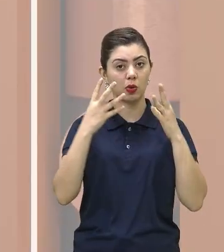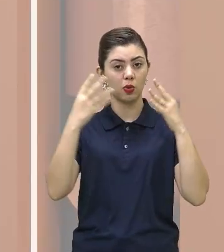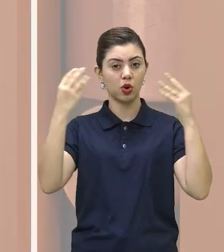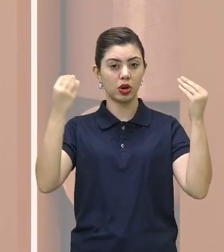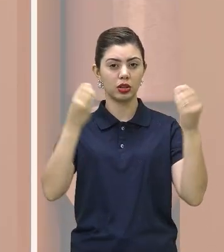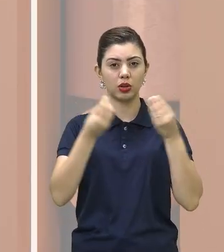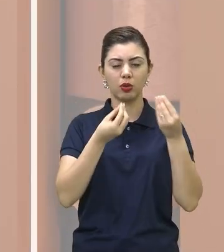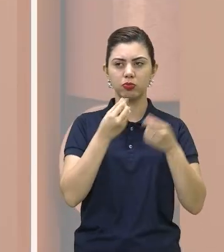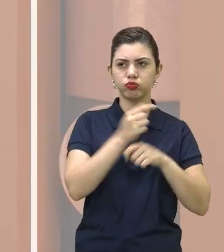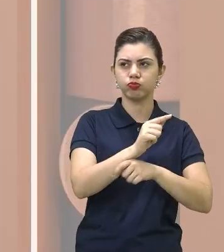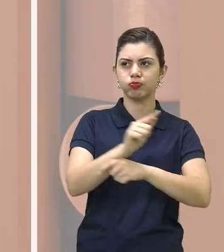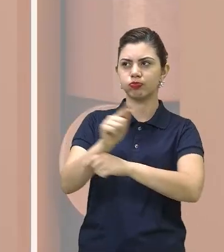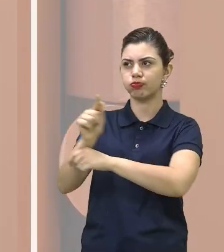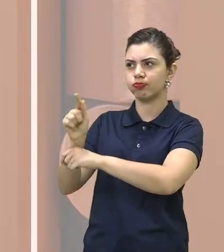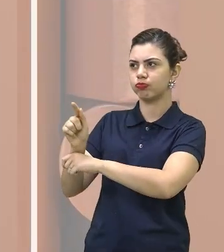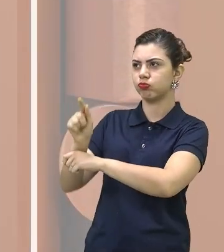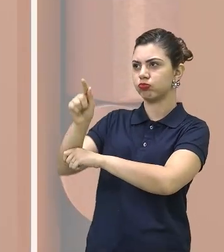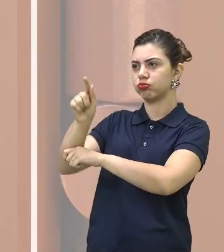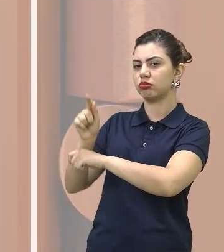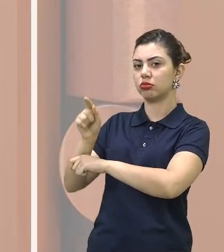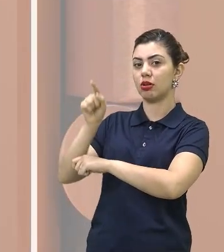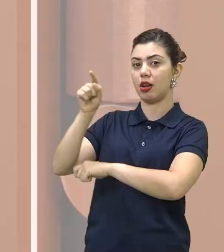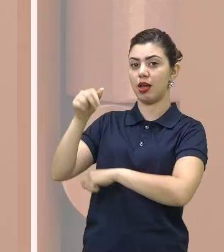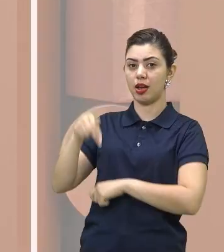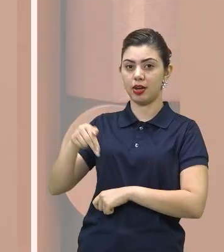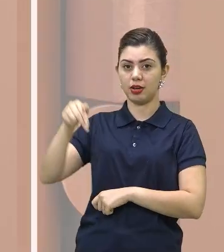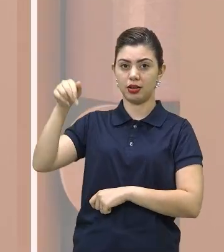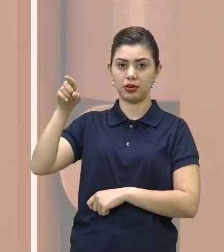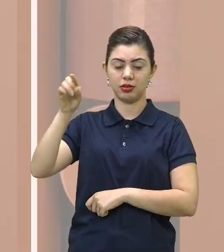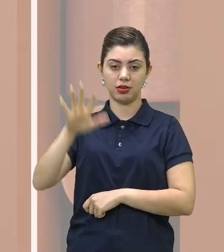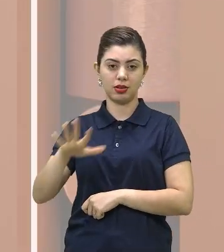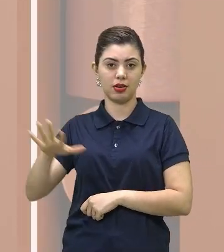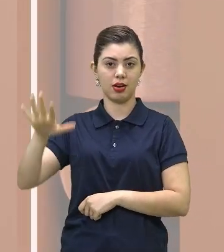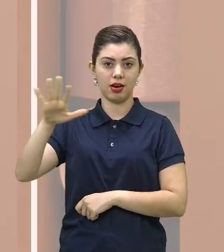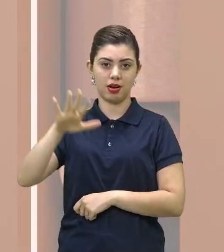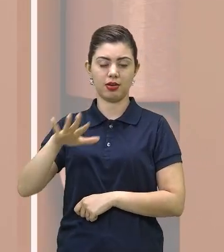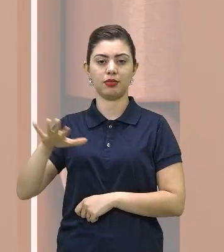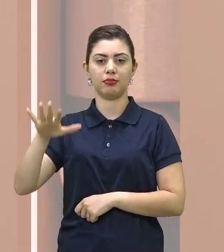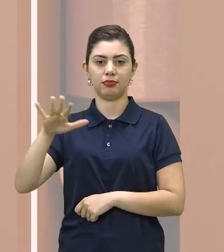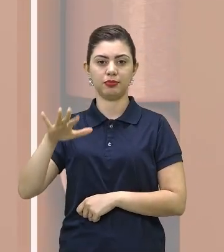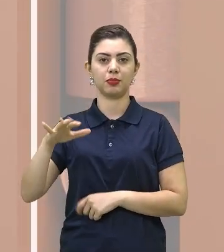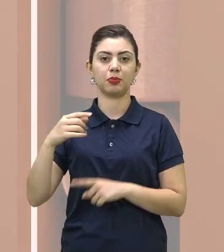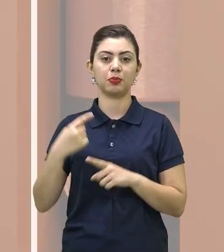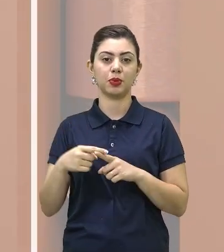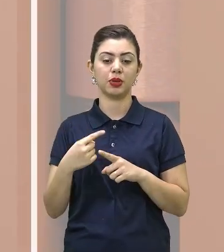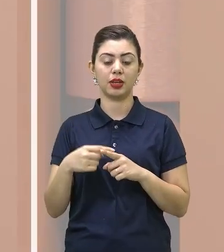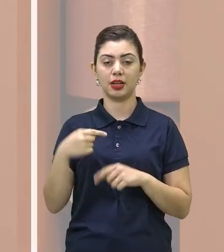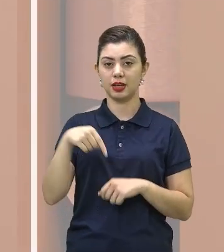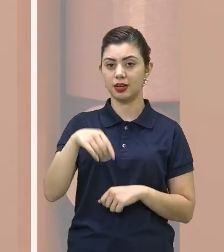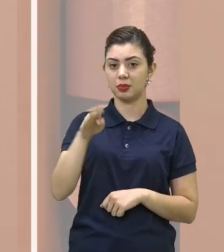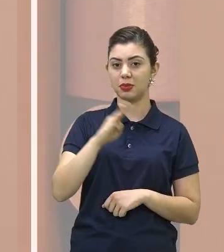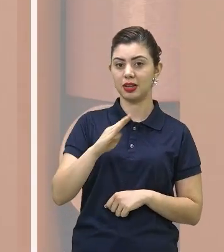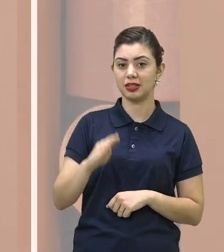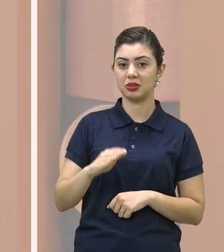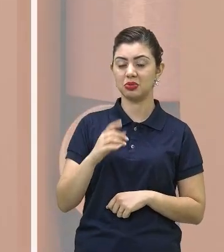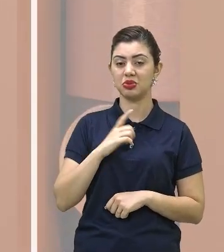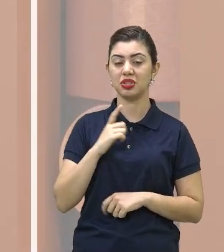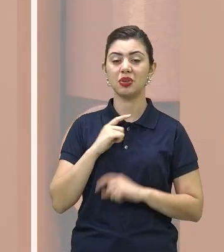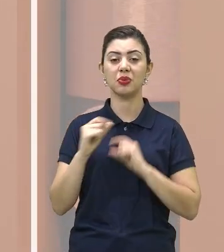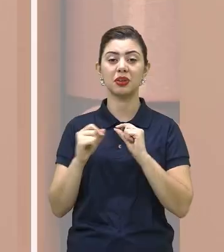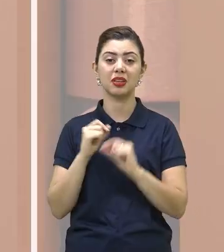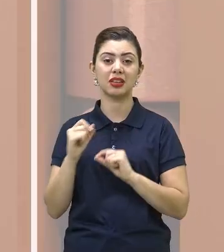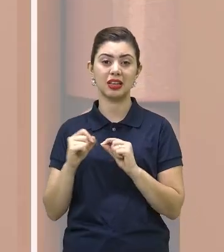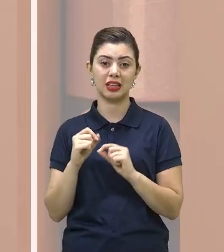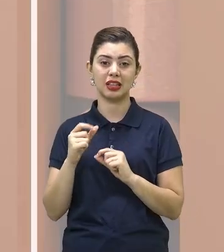em direção ao Nordeste açucareiro. Nessa época, o Nordeste, né, do Brasil tinha mais de